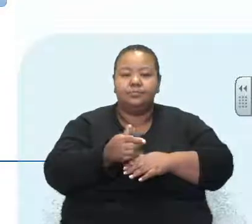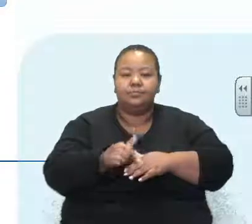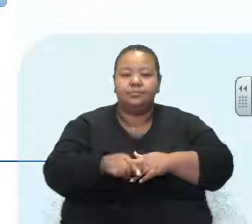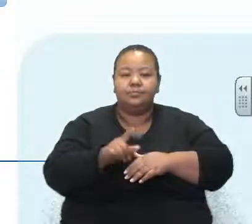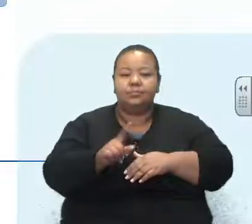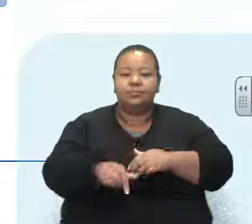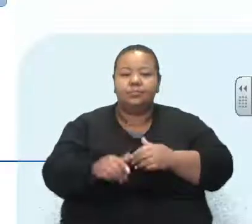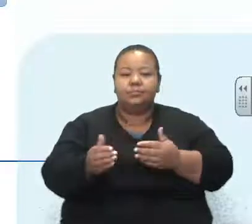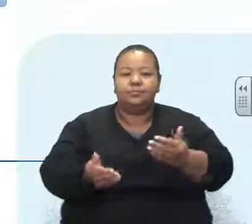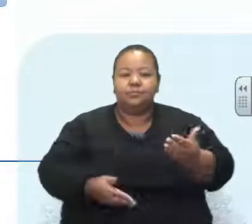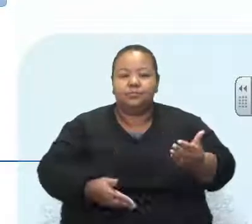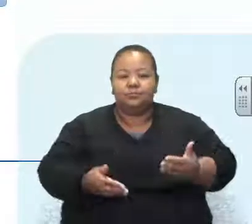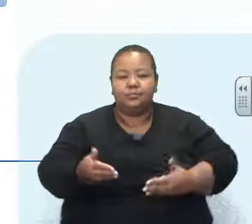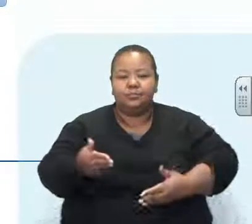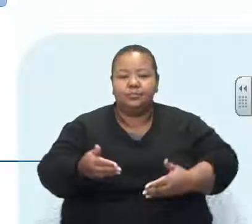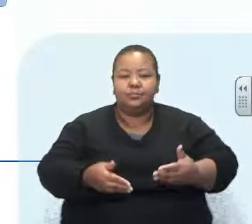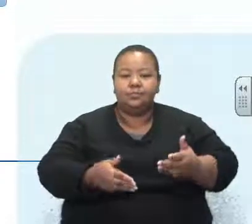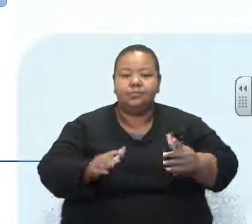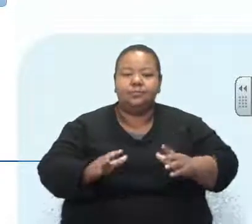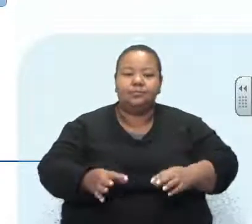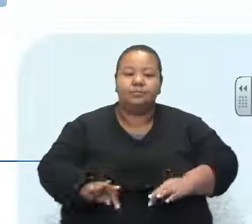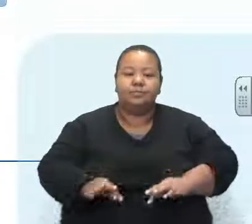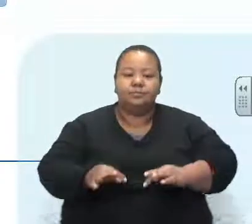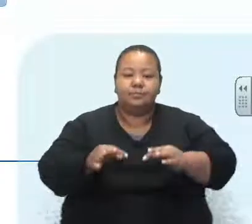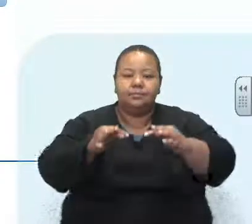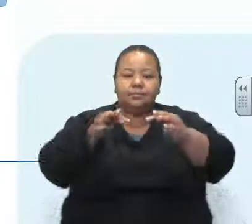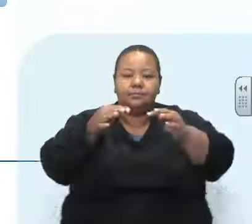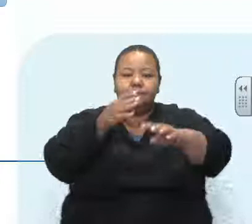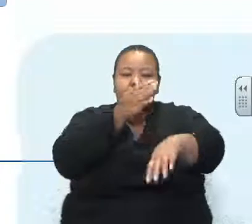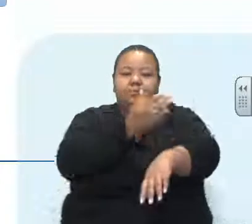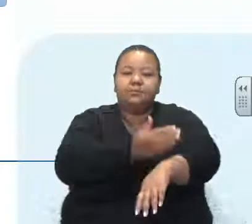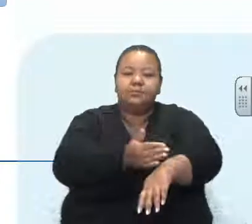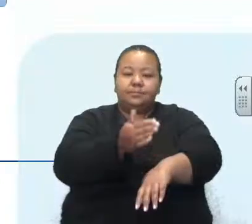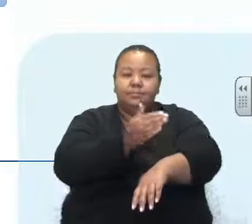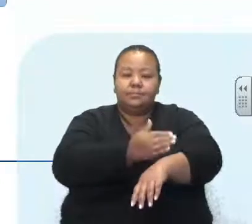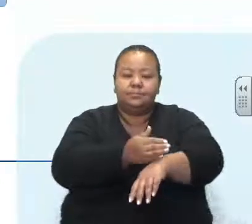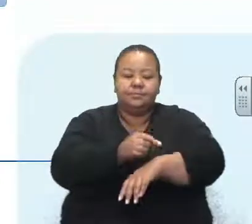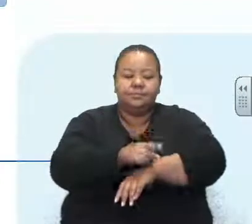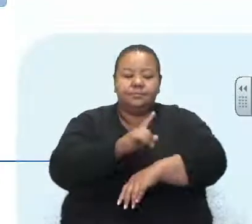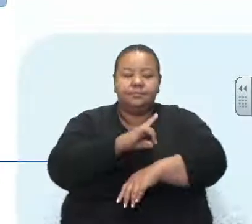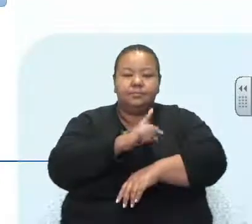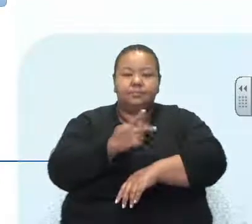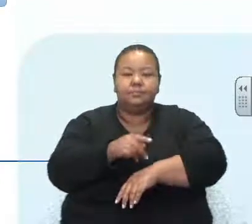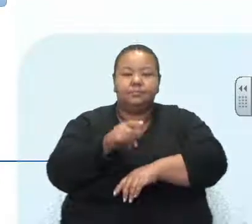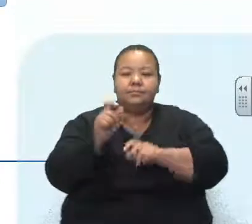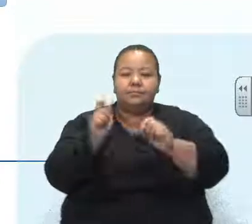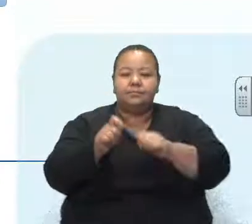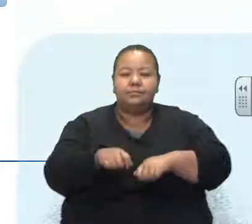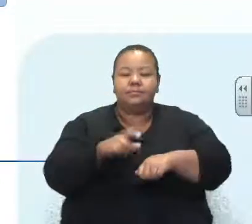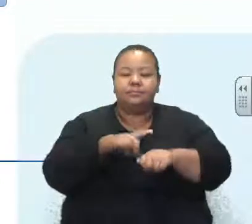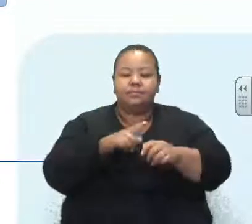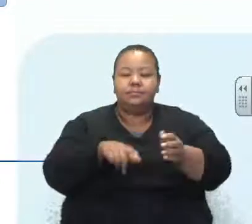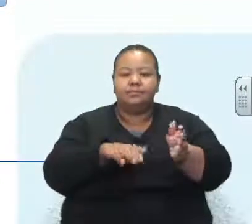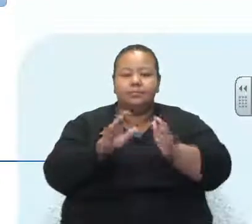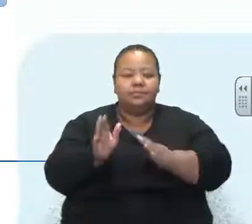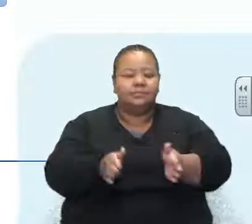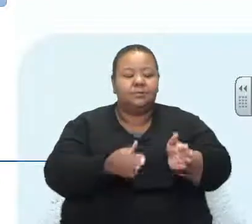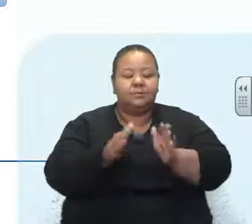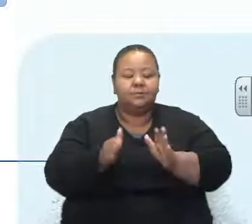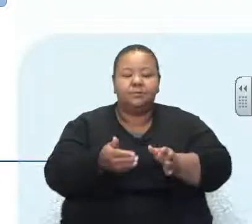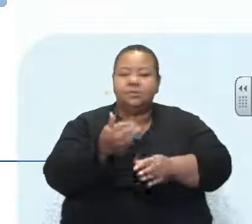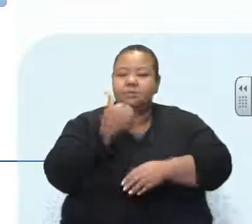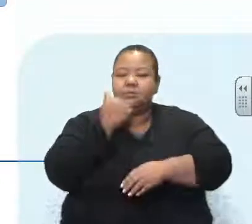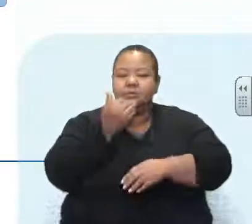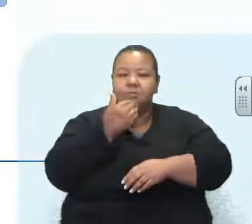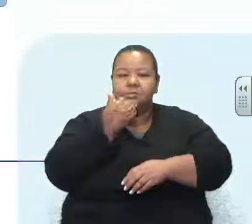dos serviços, das tecnologias, dos treinamentos que tem para que ele possa ter produtividade. Então, não adianta eu falar só que